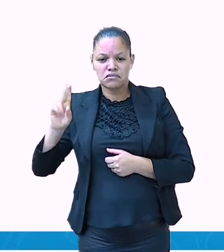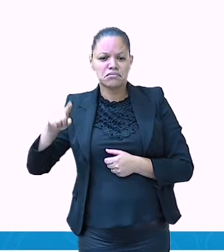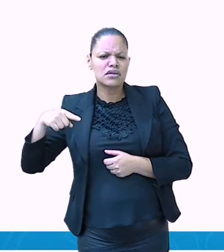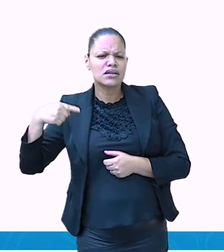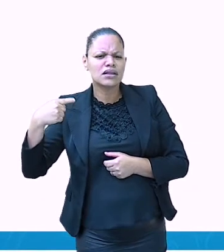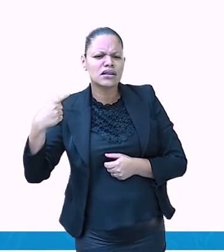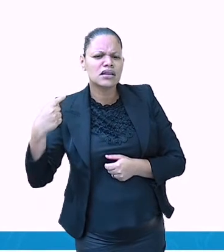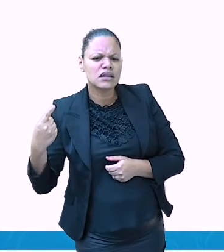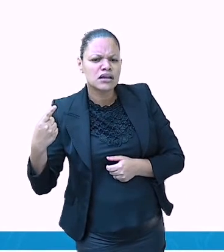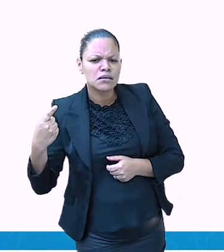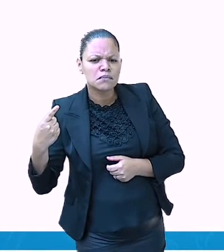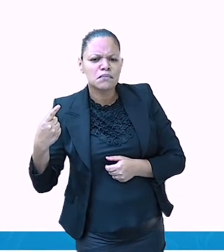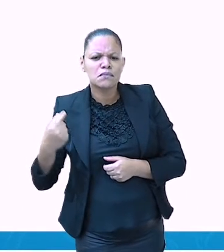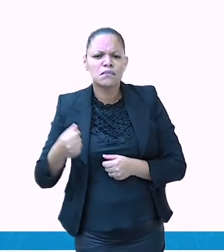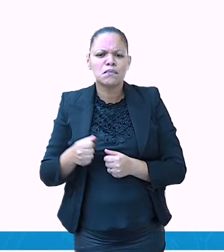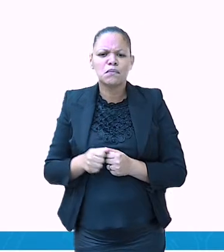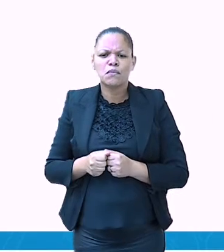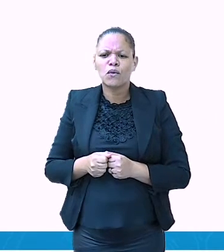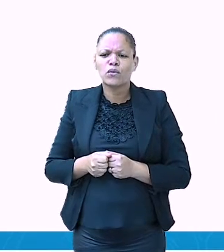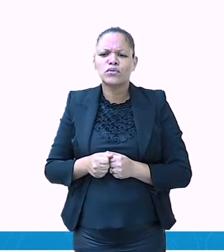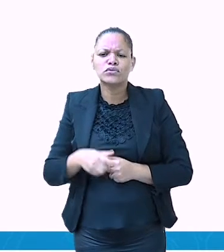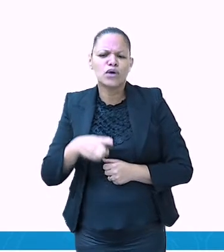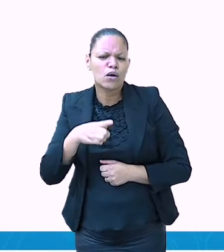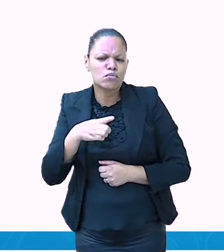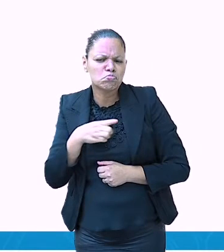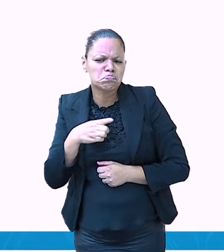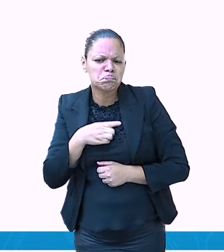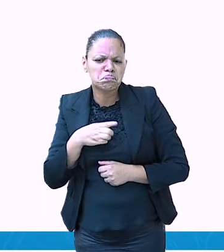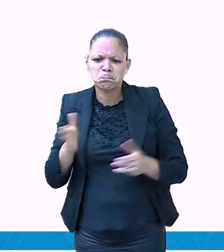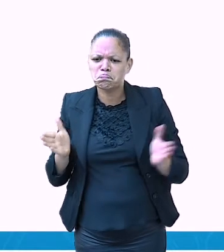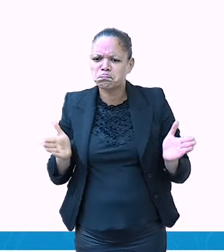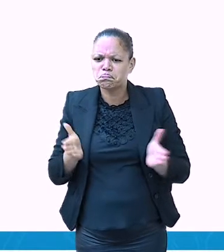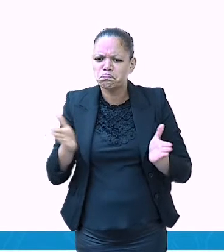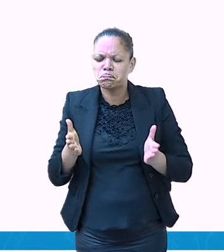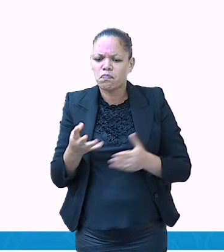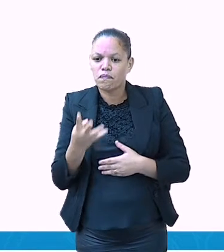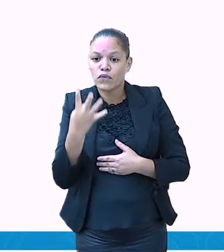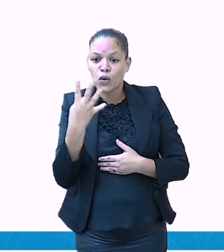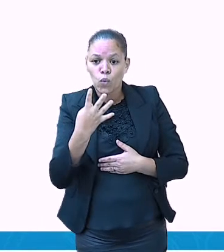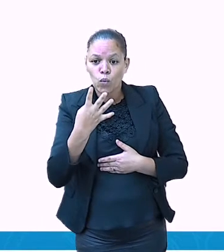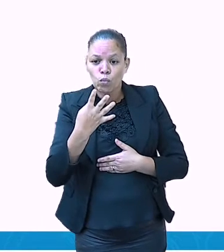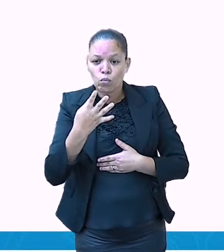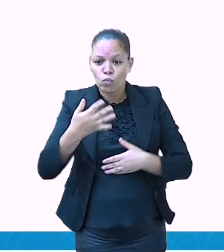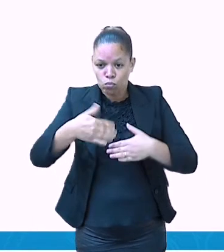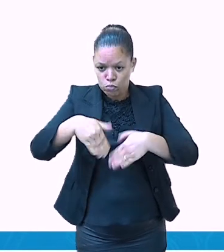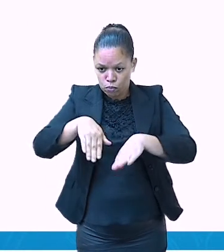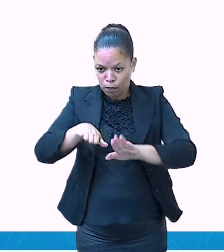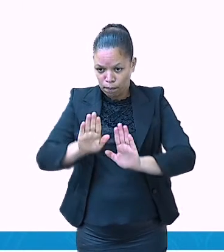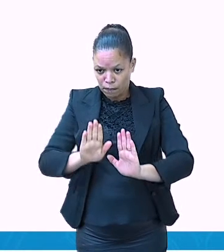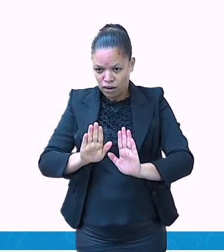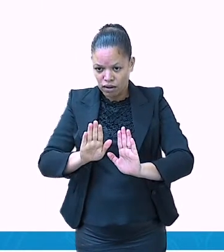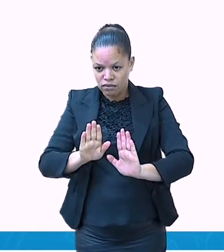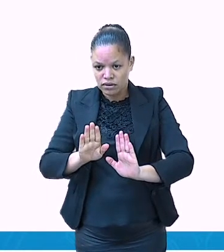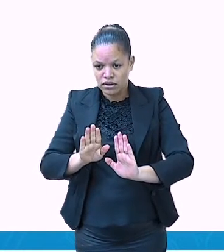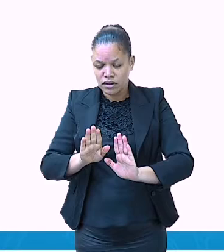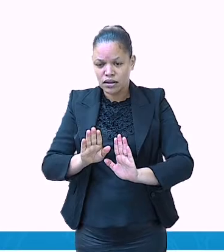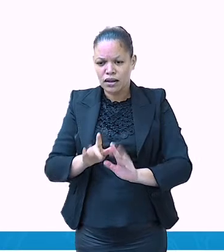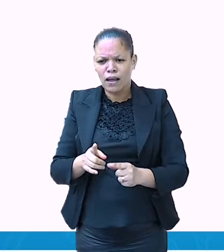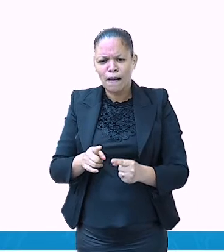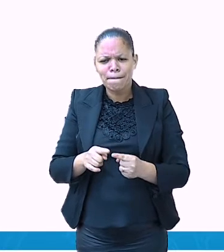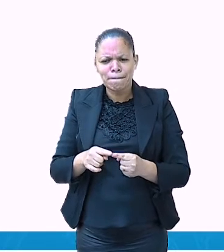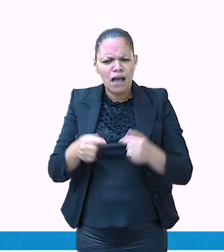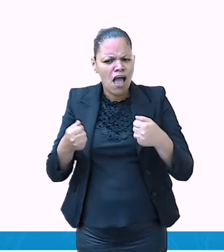Depois ele tem aqui já 4 patas, mas ele continua com rabo, tá vendo? Só quando ele chega à